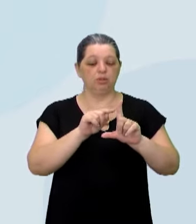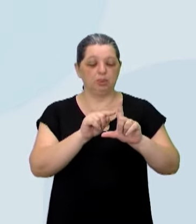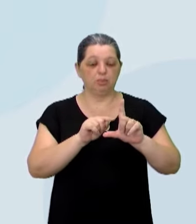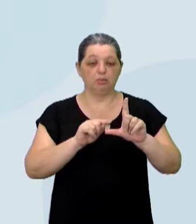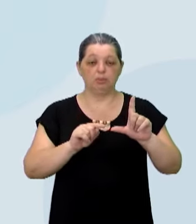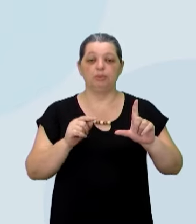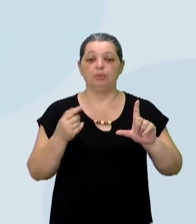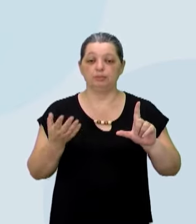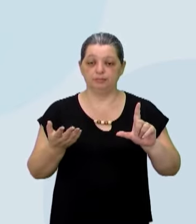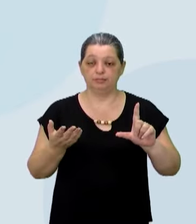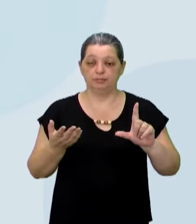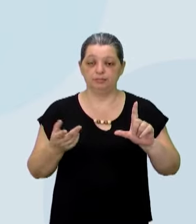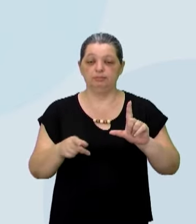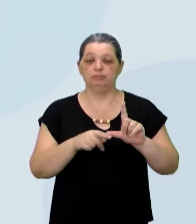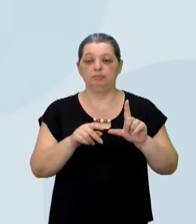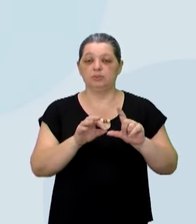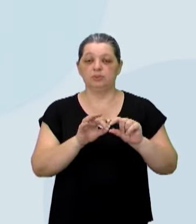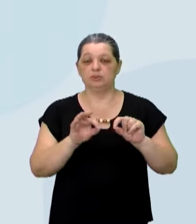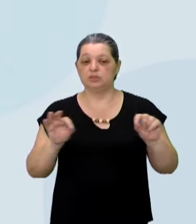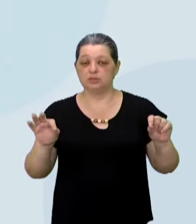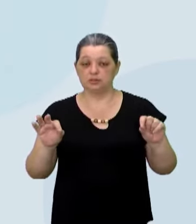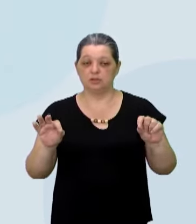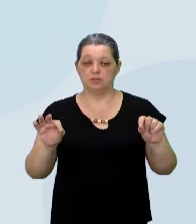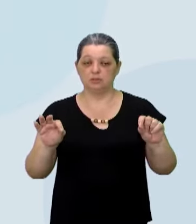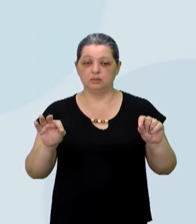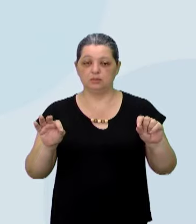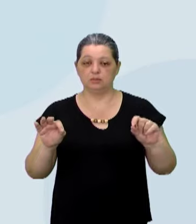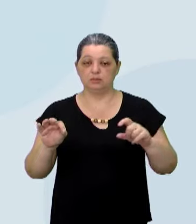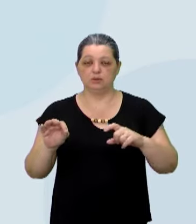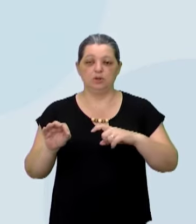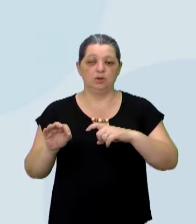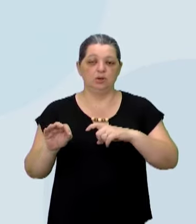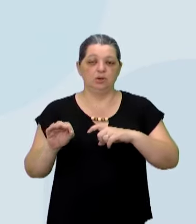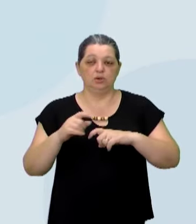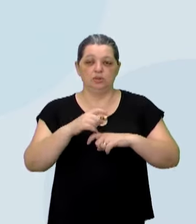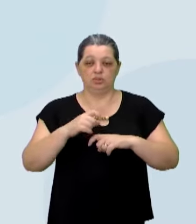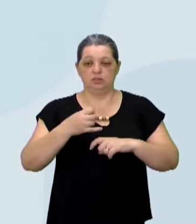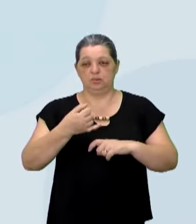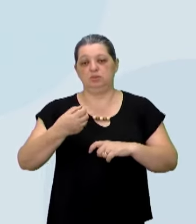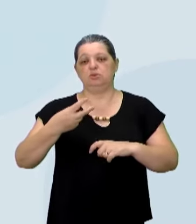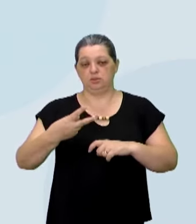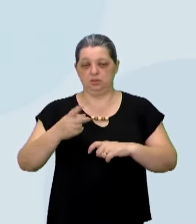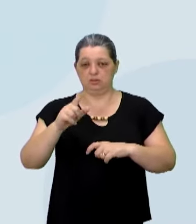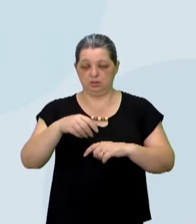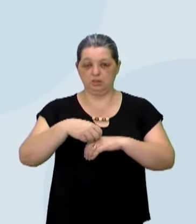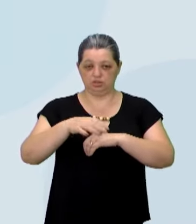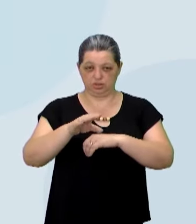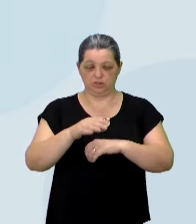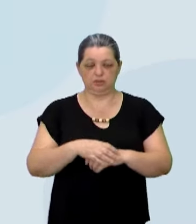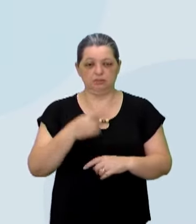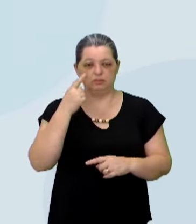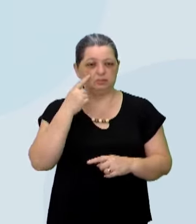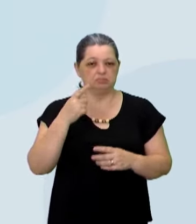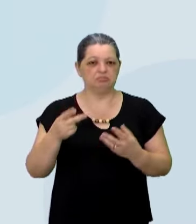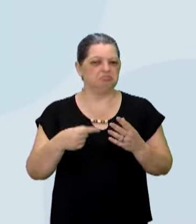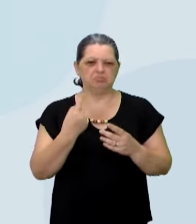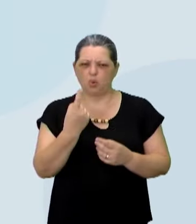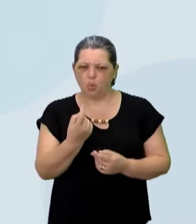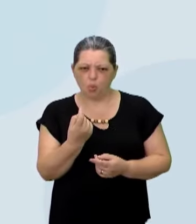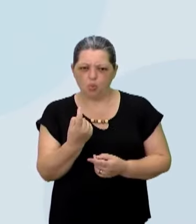que está nessa direção aí do X -2. Exatamente. Ele já deu uma dica. Eu olho aqui para esse desenho e eu só vejo um